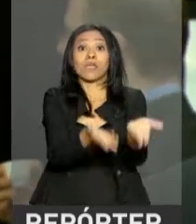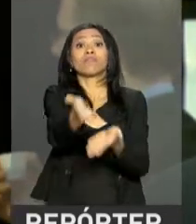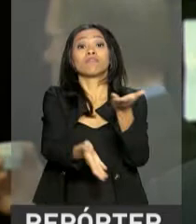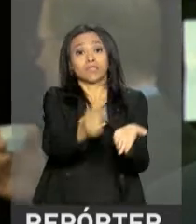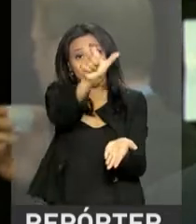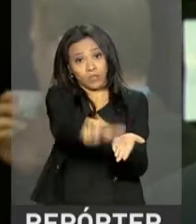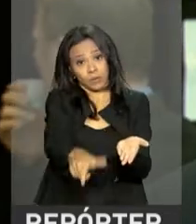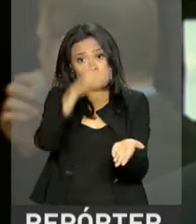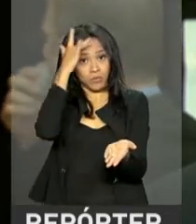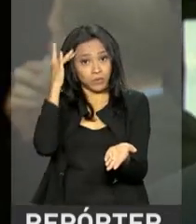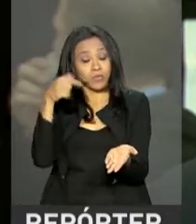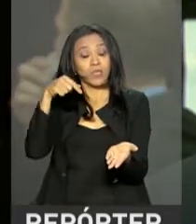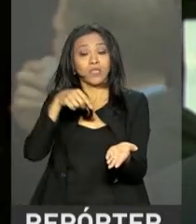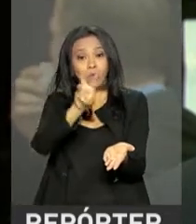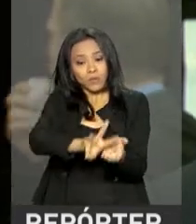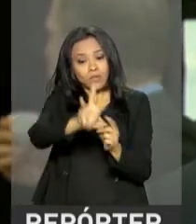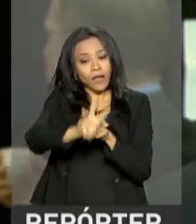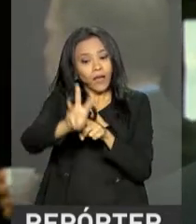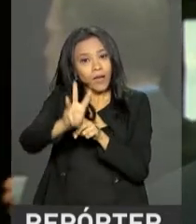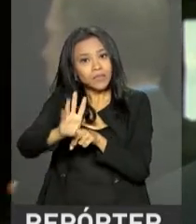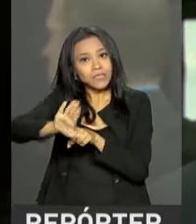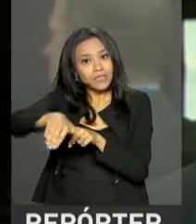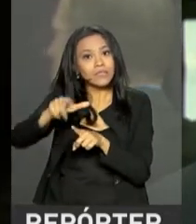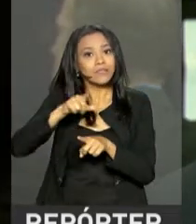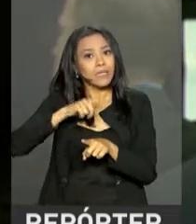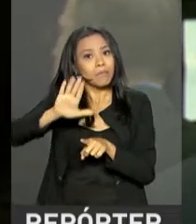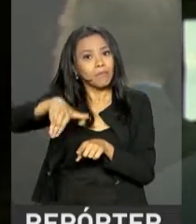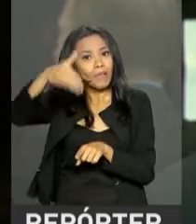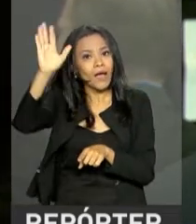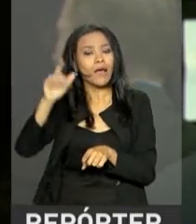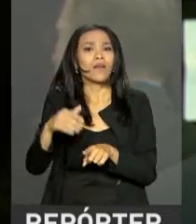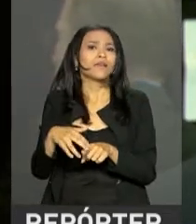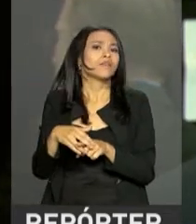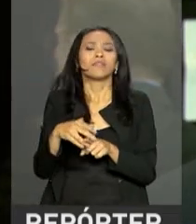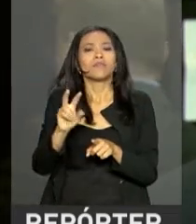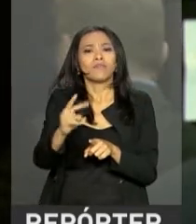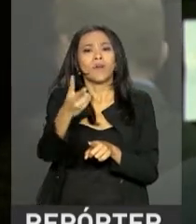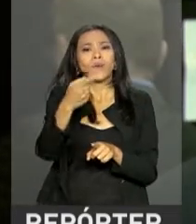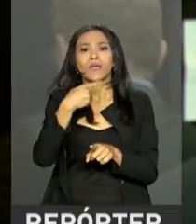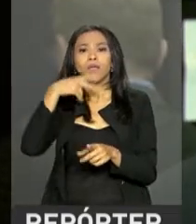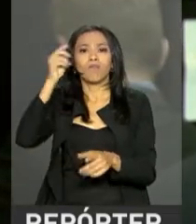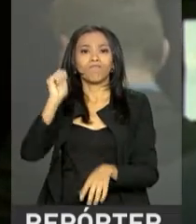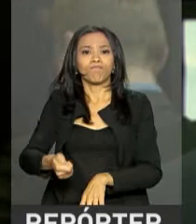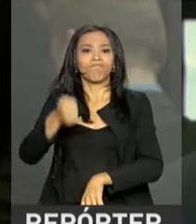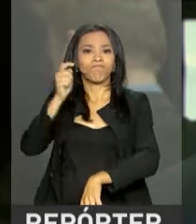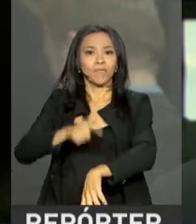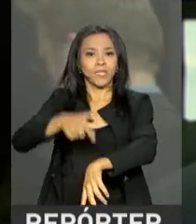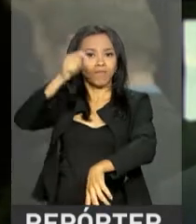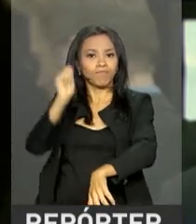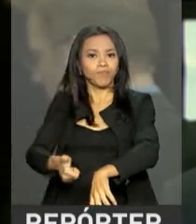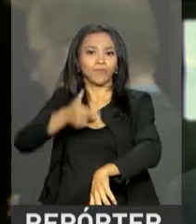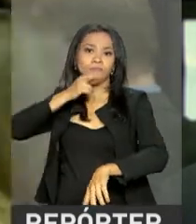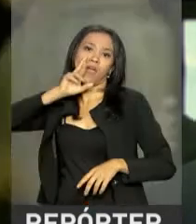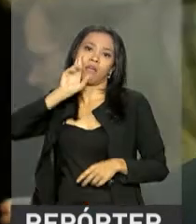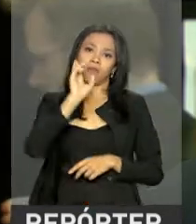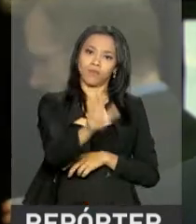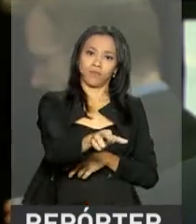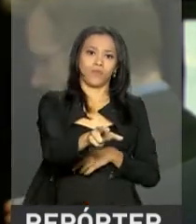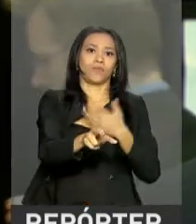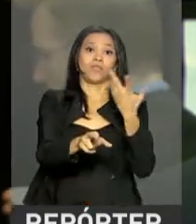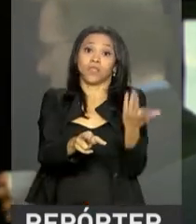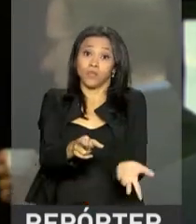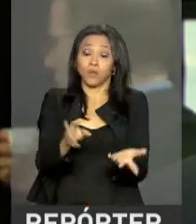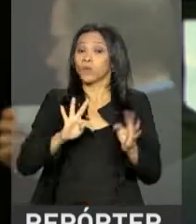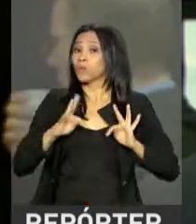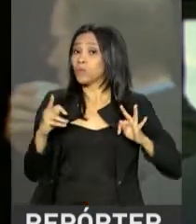virtual, ele gera mais valor para o cidadão e a demanda dele é respondida em tempo real. Ela é respondida de forma imediata. Então,